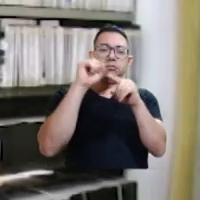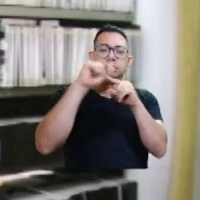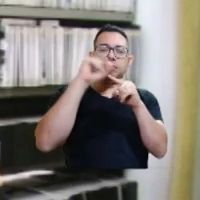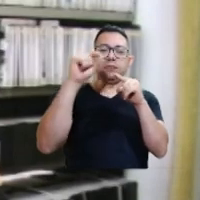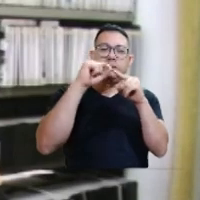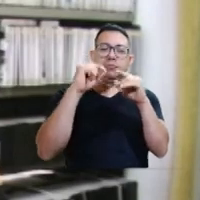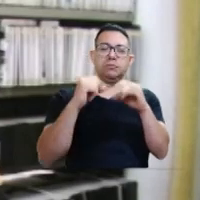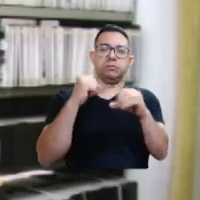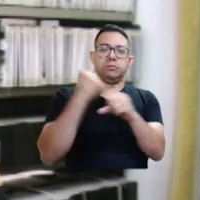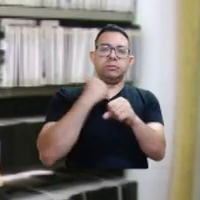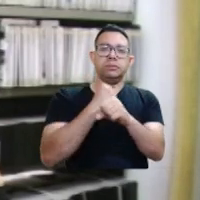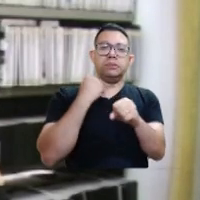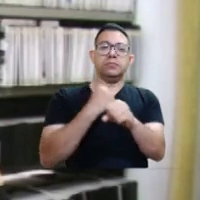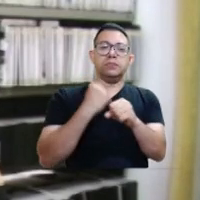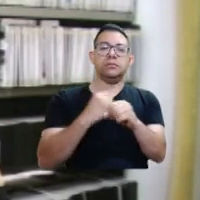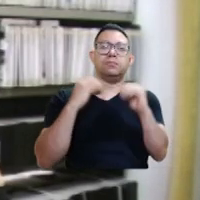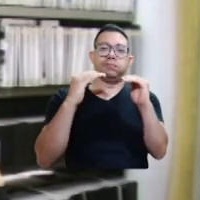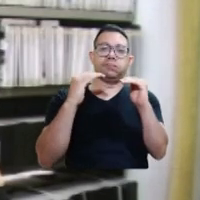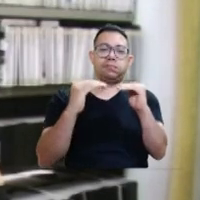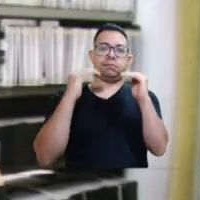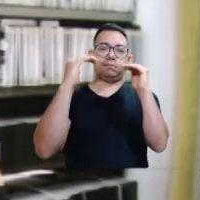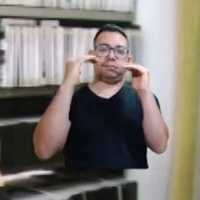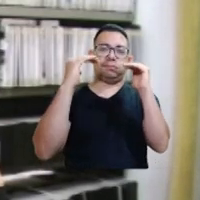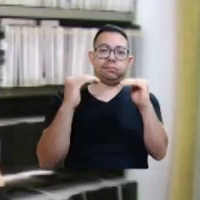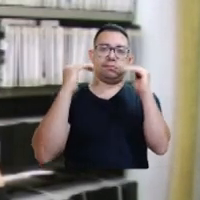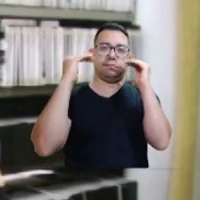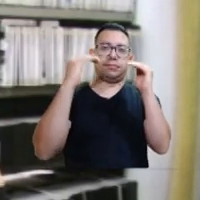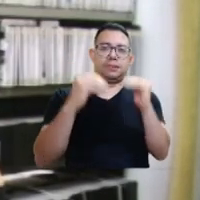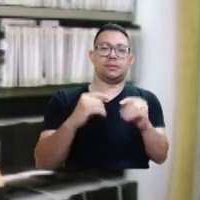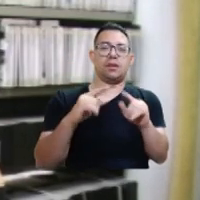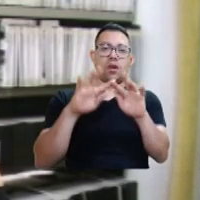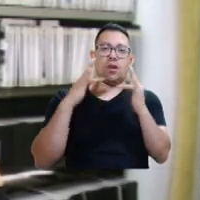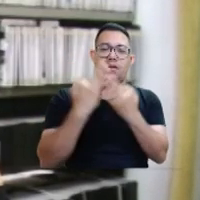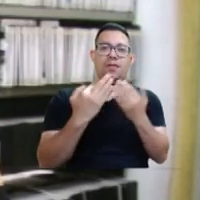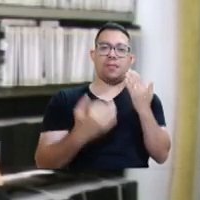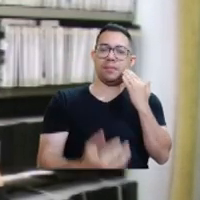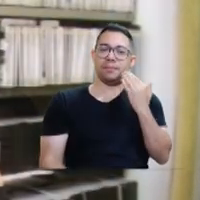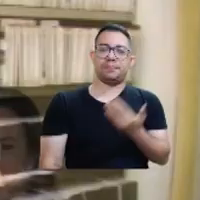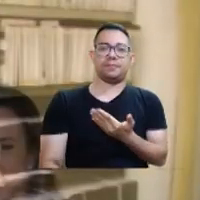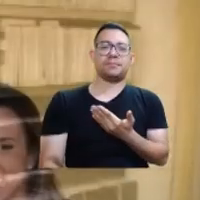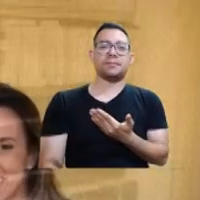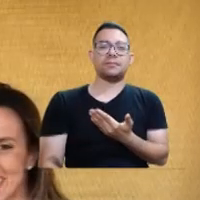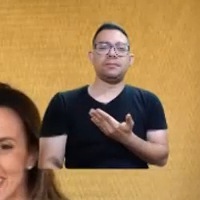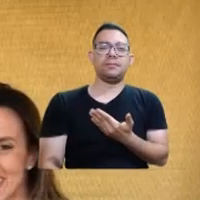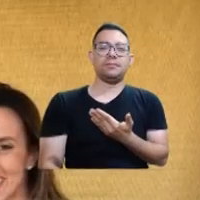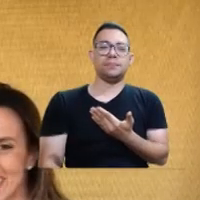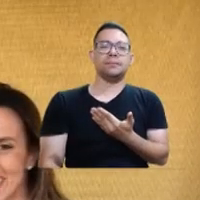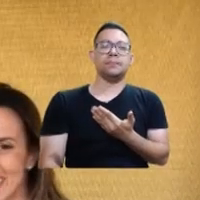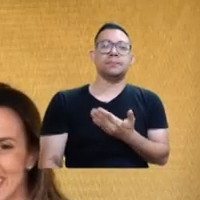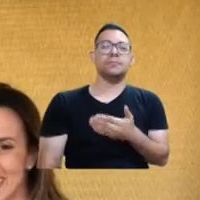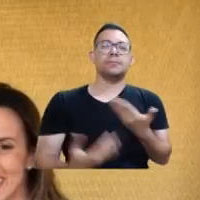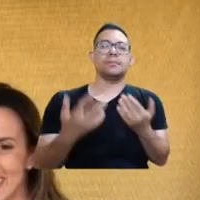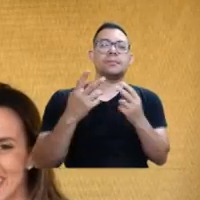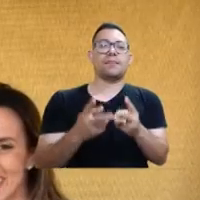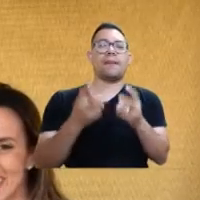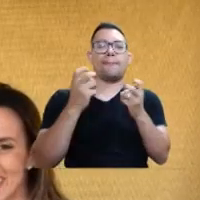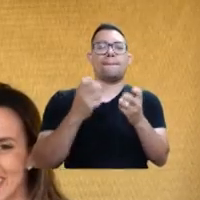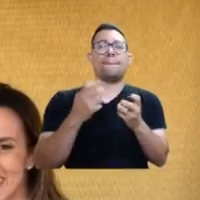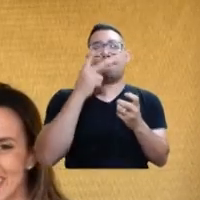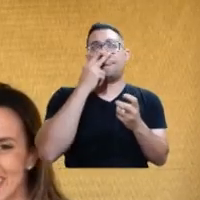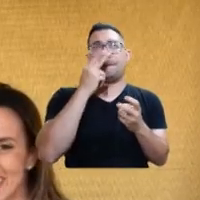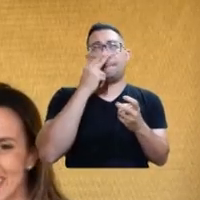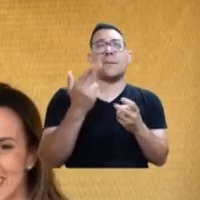depois a gente alugou de cima, e a gente já estava fazendo negócio para alugar o terceiro, porque ampliou muito rápido.